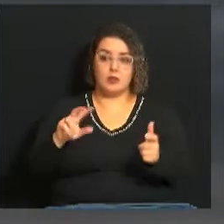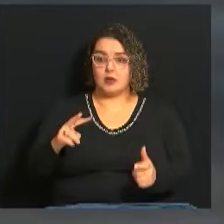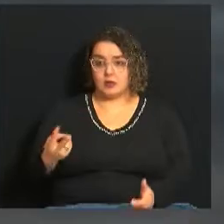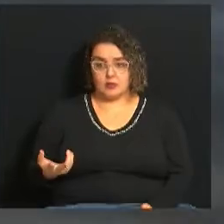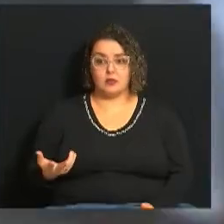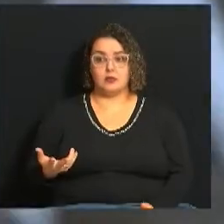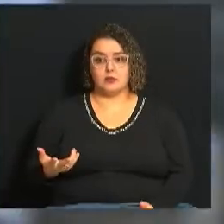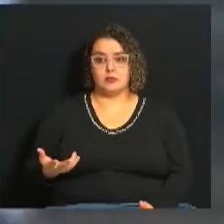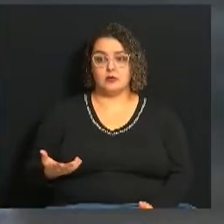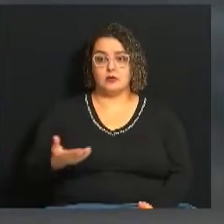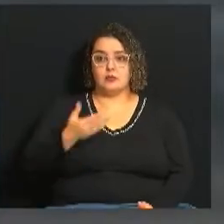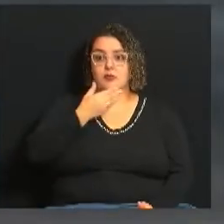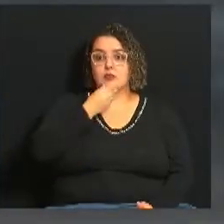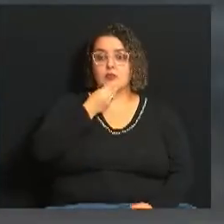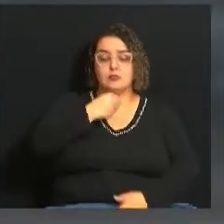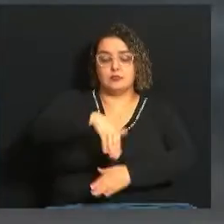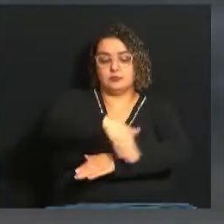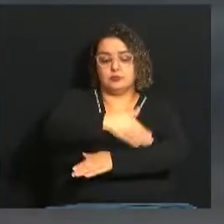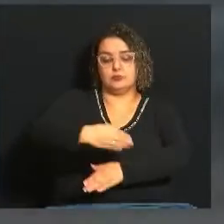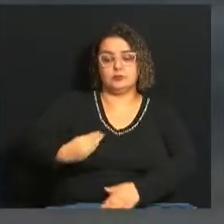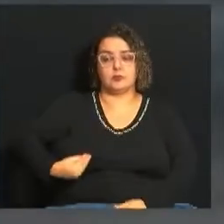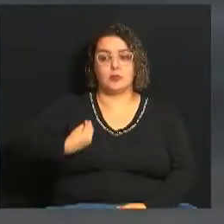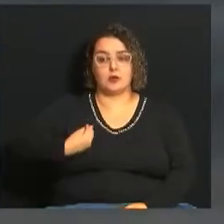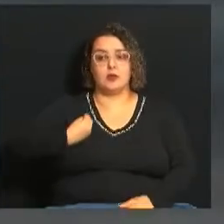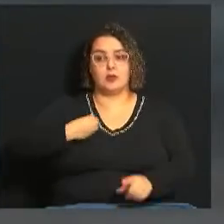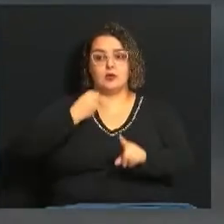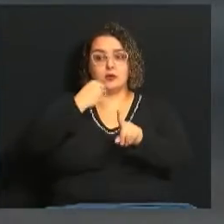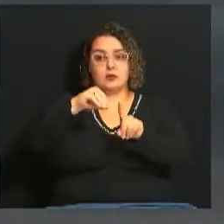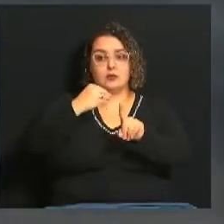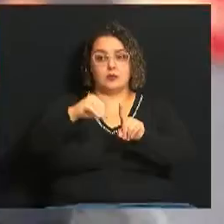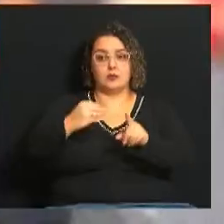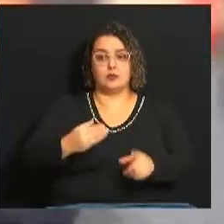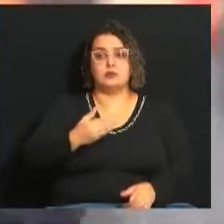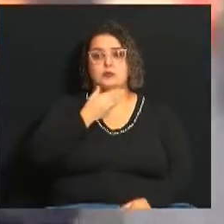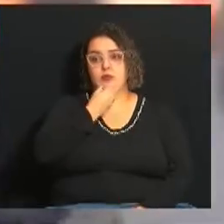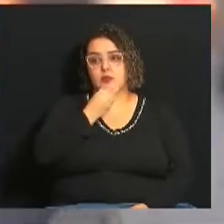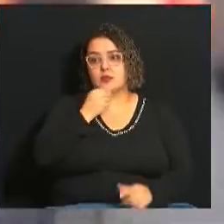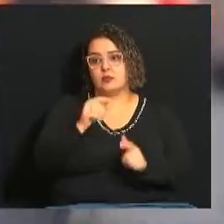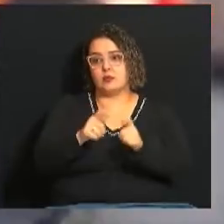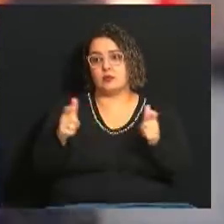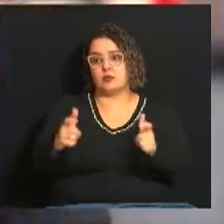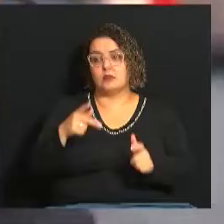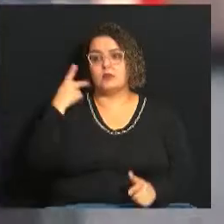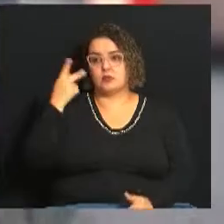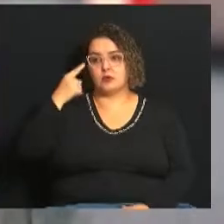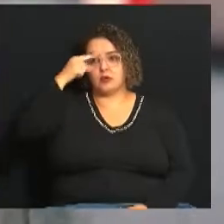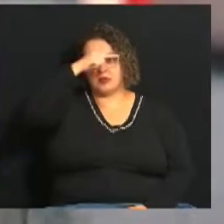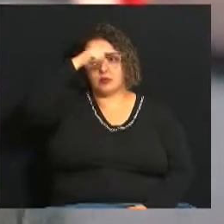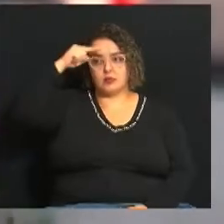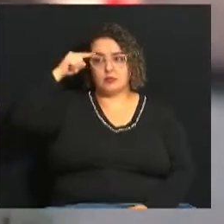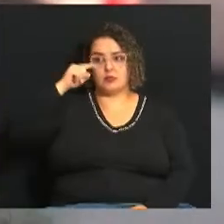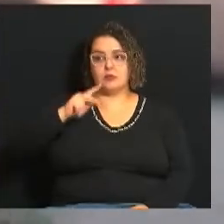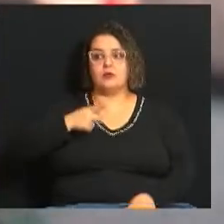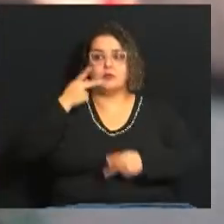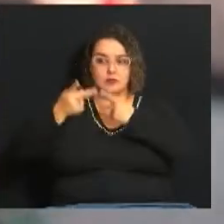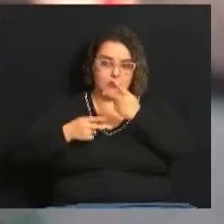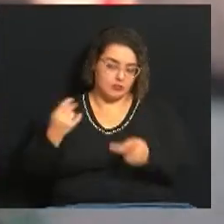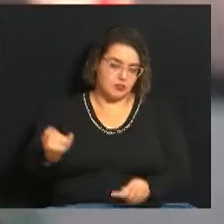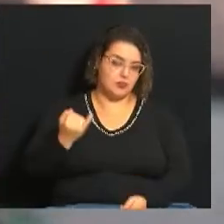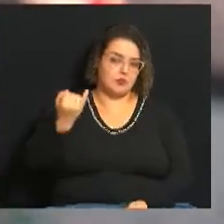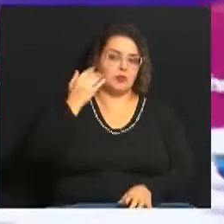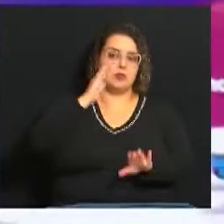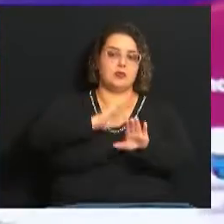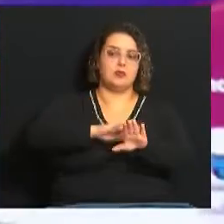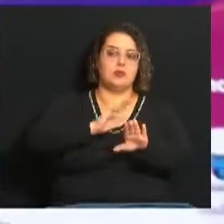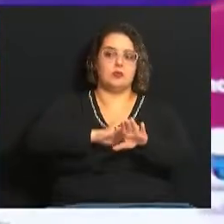de rua e pessoas em situação de vulnerabilidade são homens. O vereador Otto Alejandro reforçou a importância do ato de